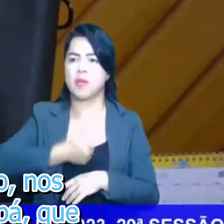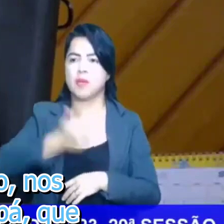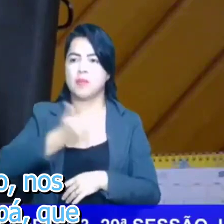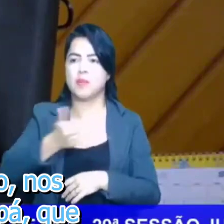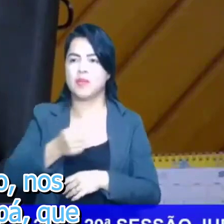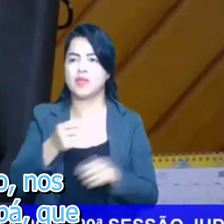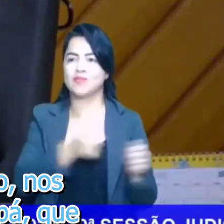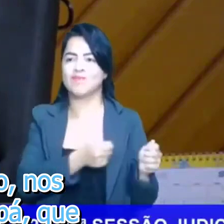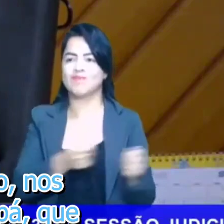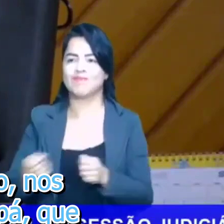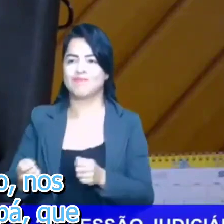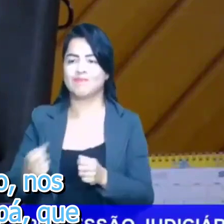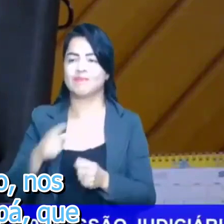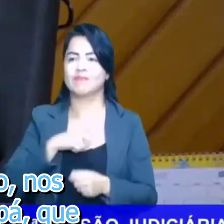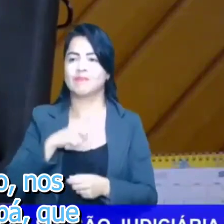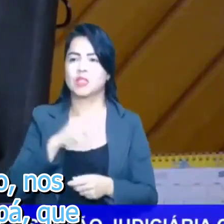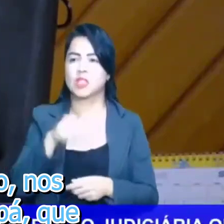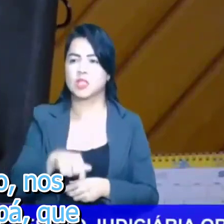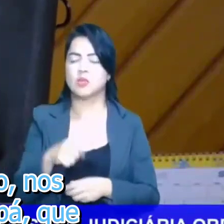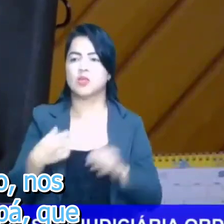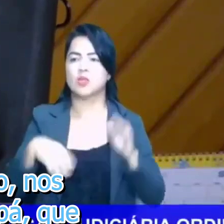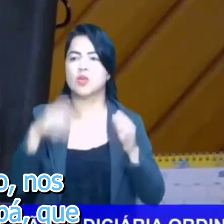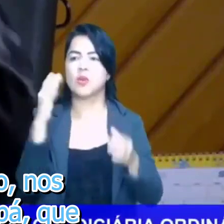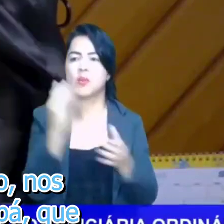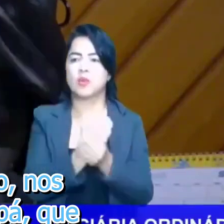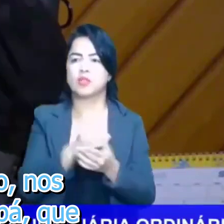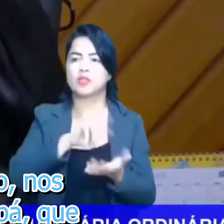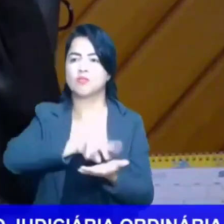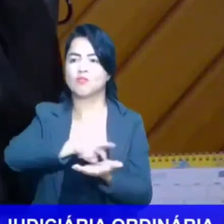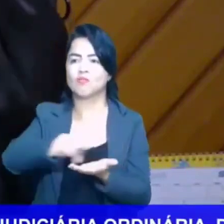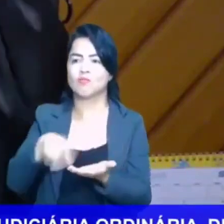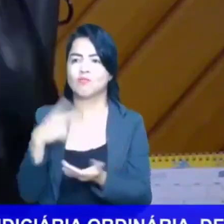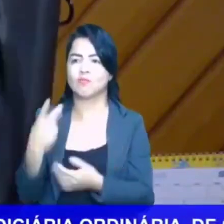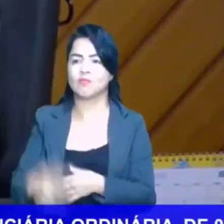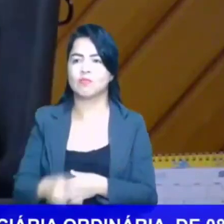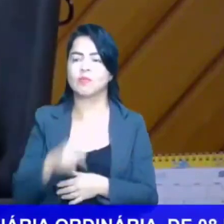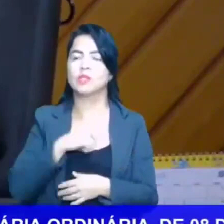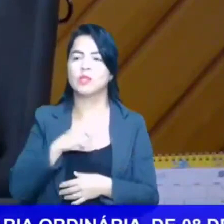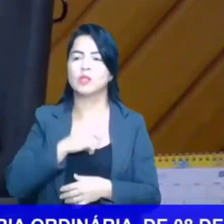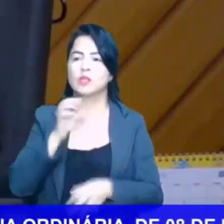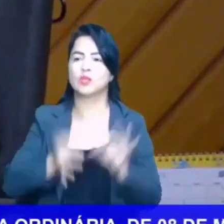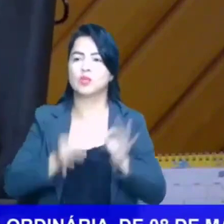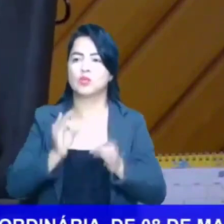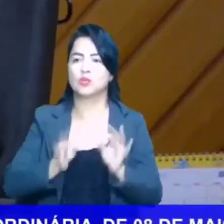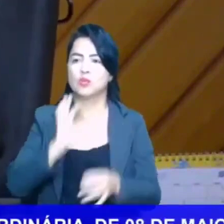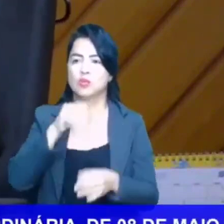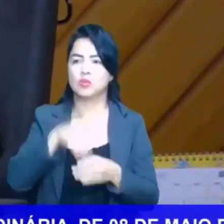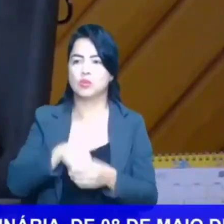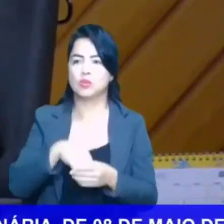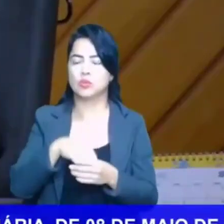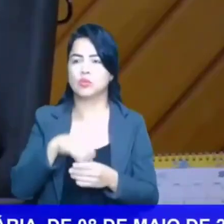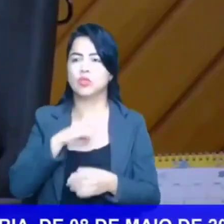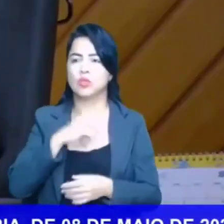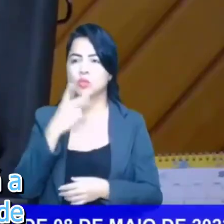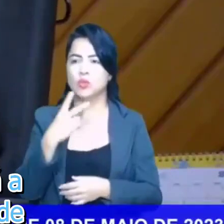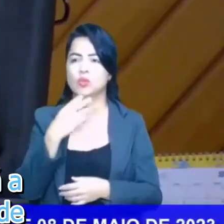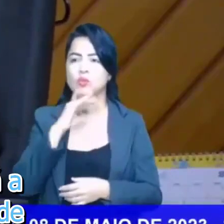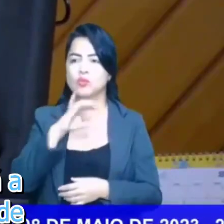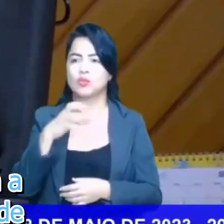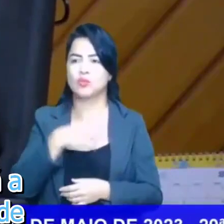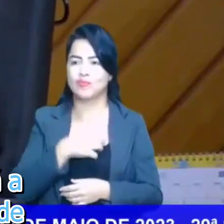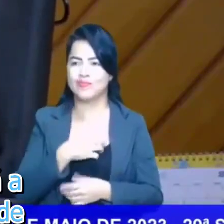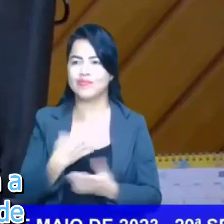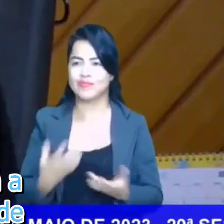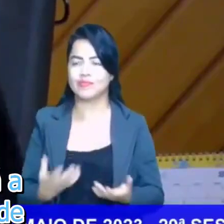do Brasil. Nos processos à sua aqui frente, no Tribunal a tela Regional do seu Eleitoral computador do Amapá, e o seu microfone. O julgamento ocorrerá na modalidade híbrida.